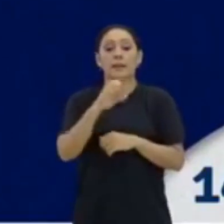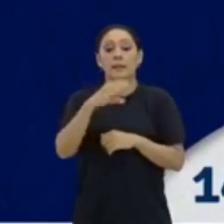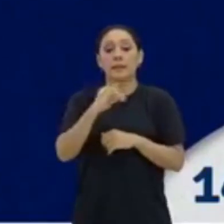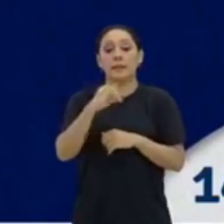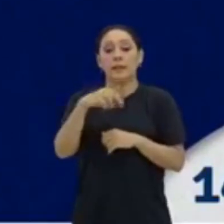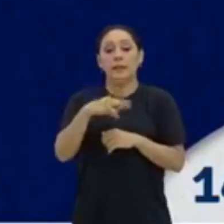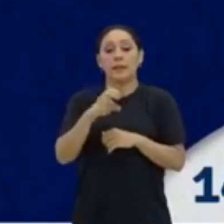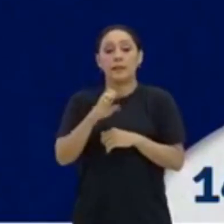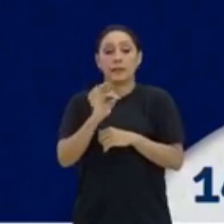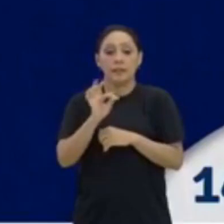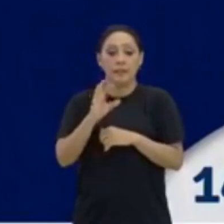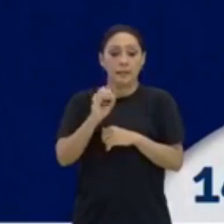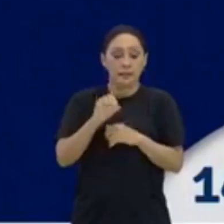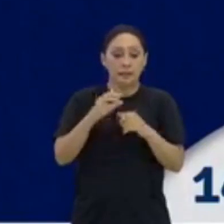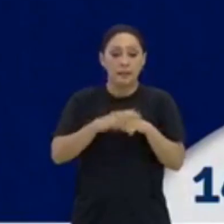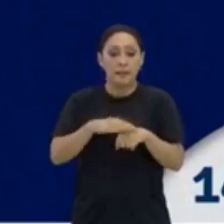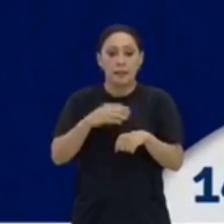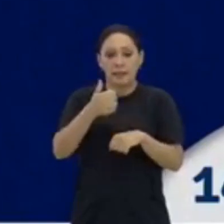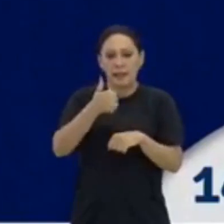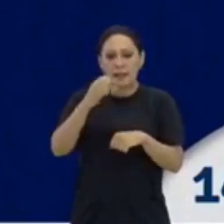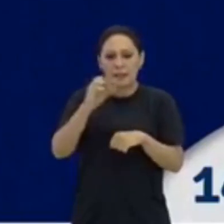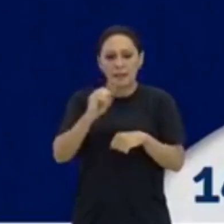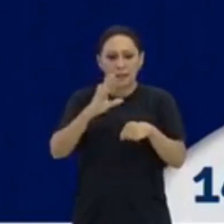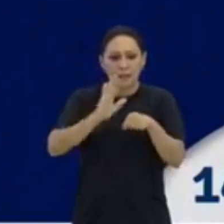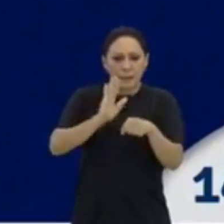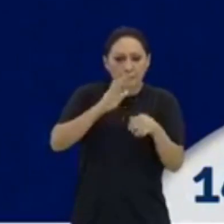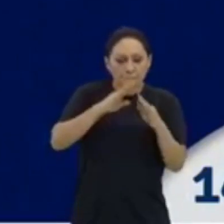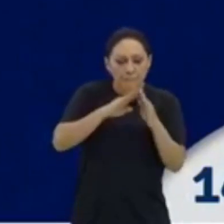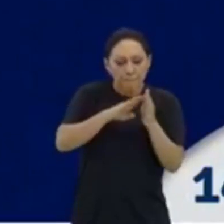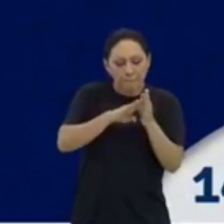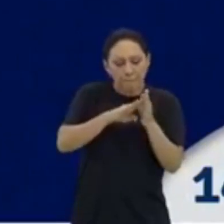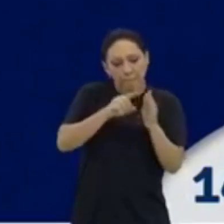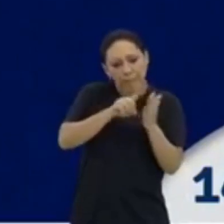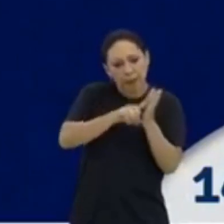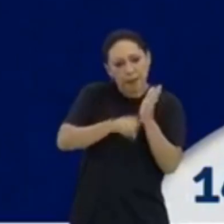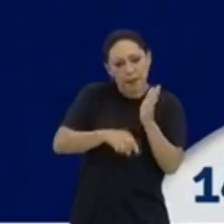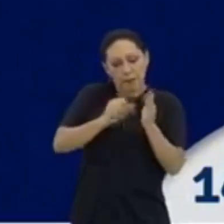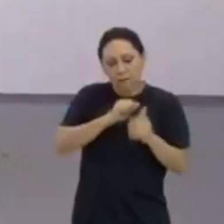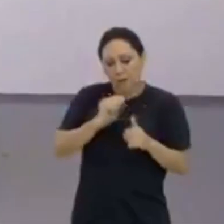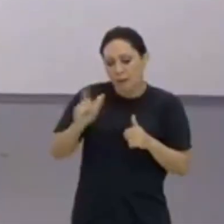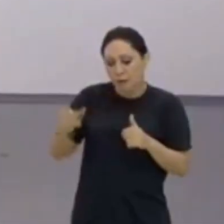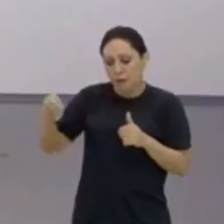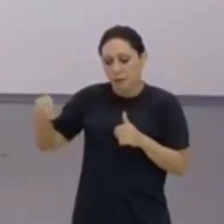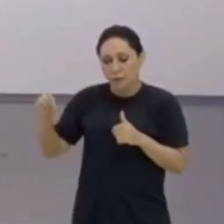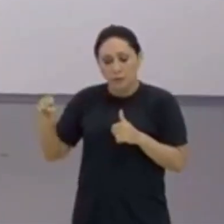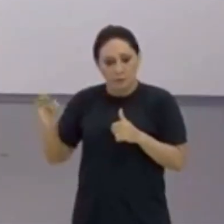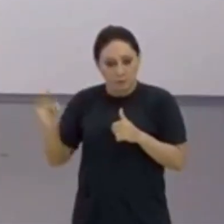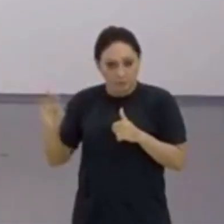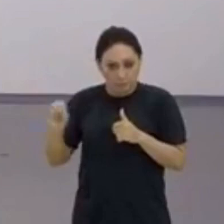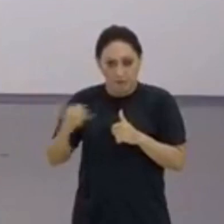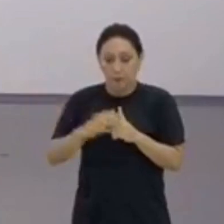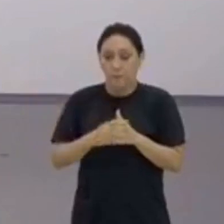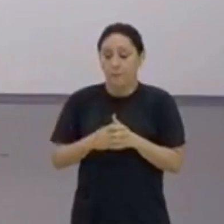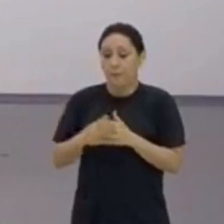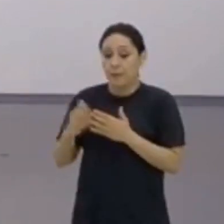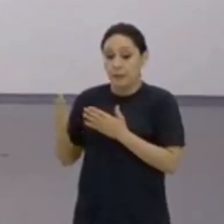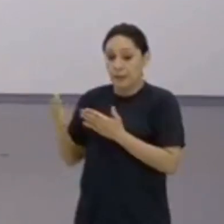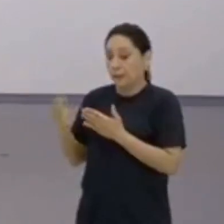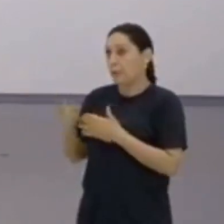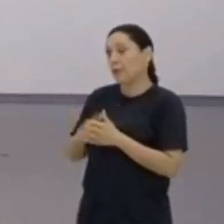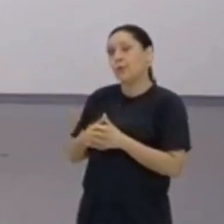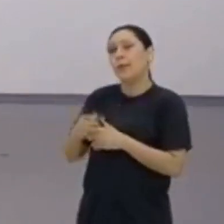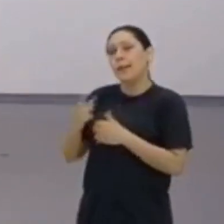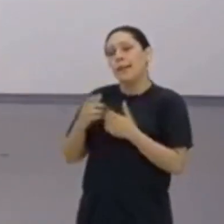100 vezes menor que o metro, e milímetro, Fernando, 1000 vezes menor que o metro. Olha para cá. Quando eu não compreendi as mulheres, que agora